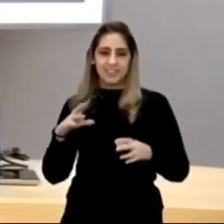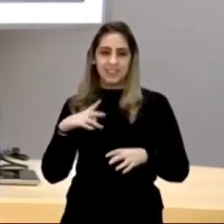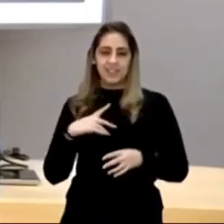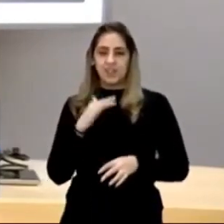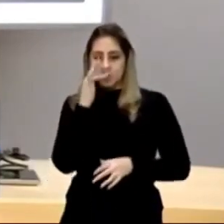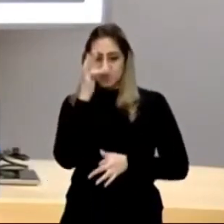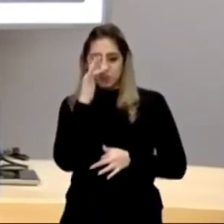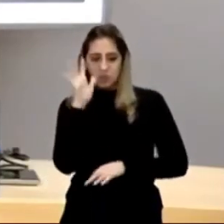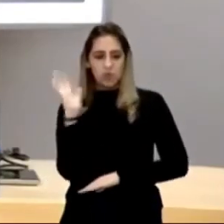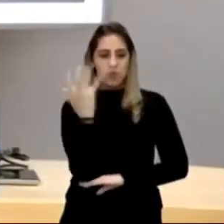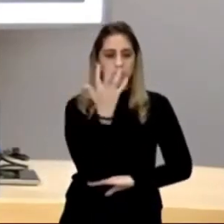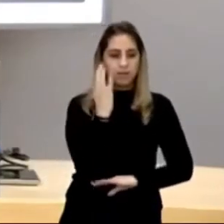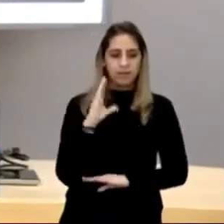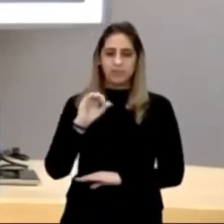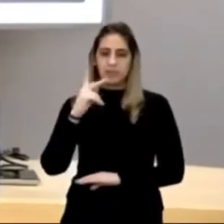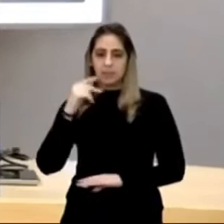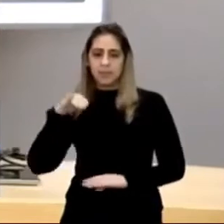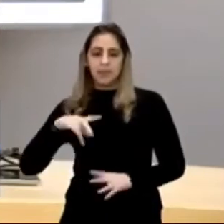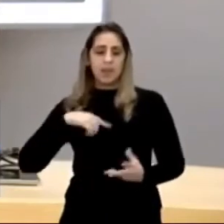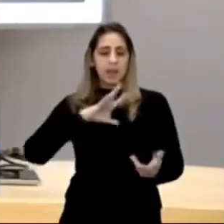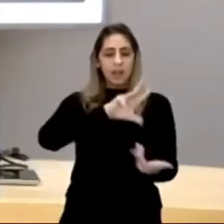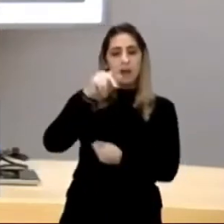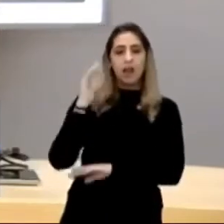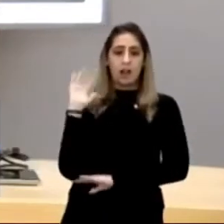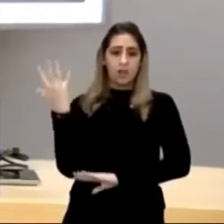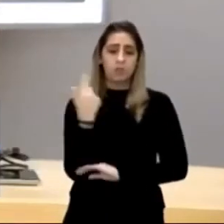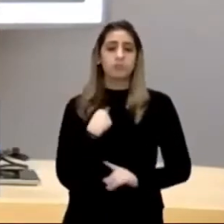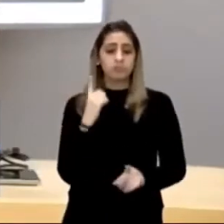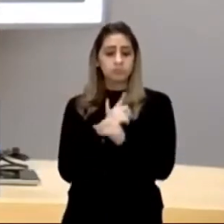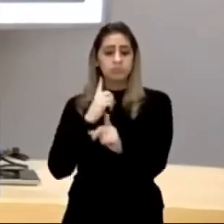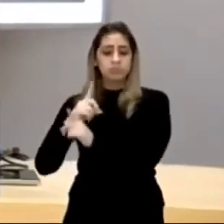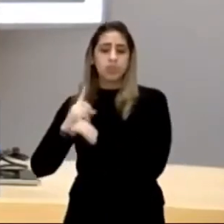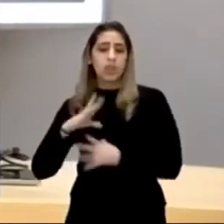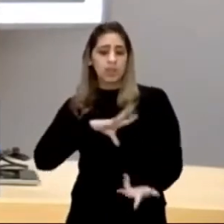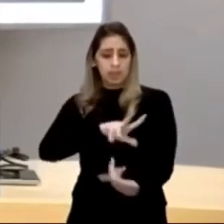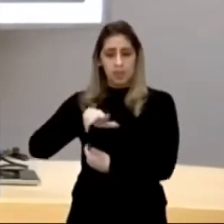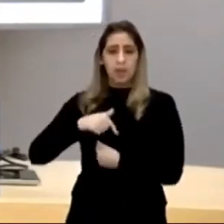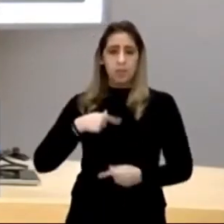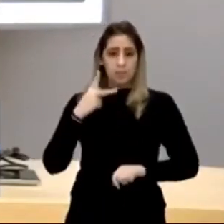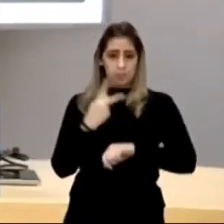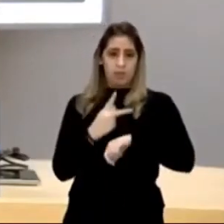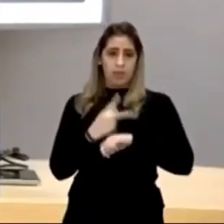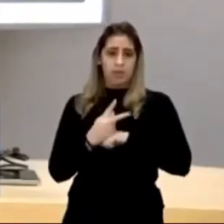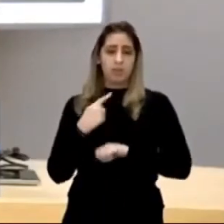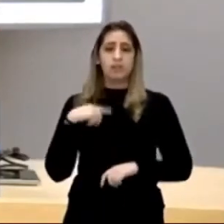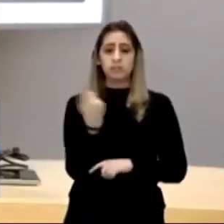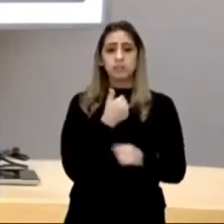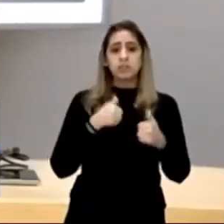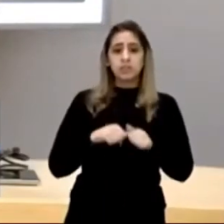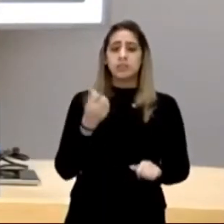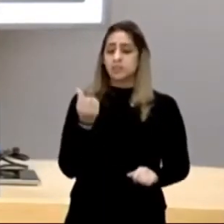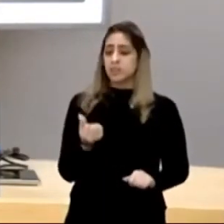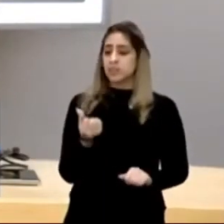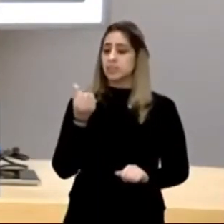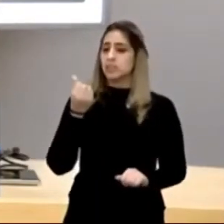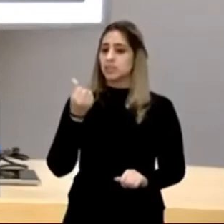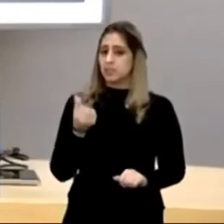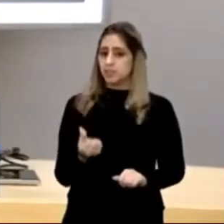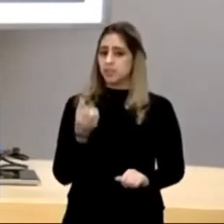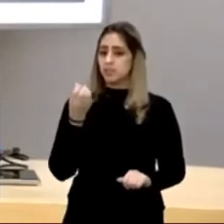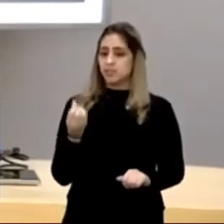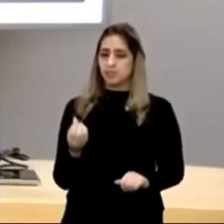folhas, capim, mato, árvores, indícios de que havia terra por perto, e eles estavam a, 660,